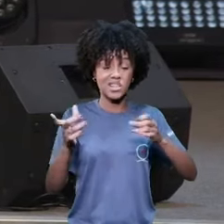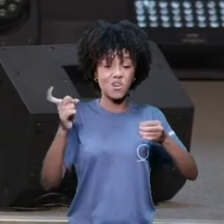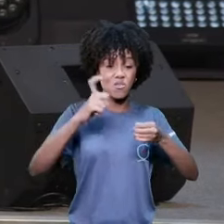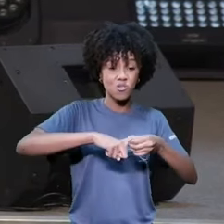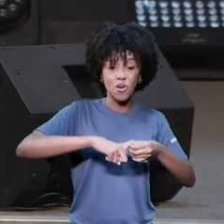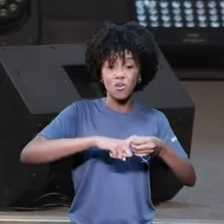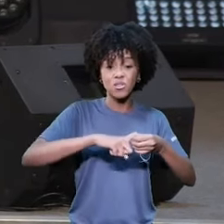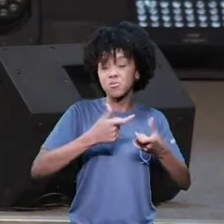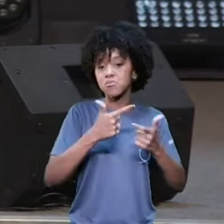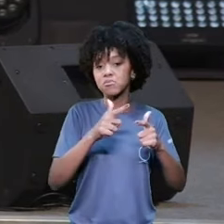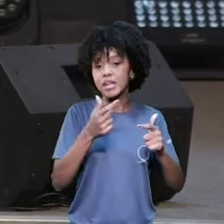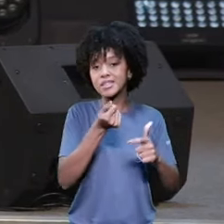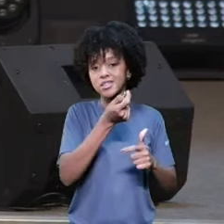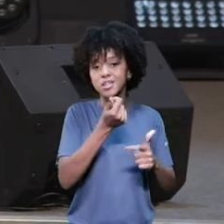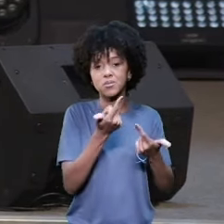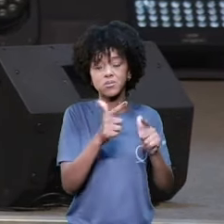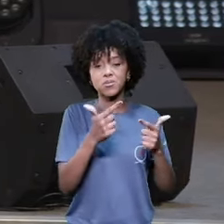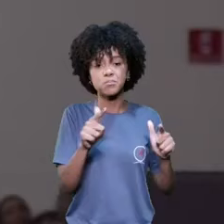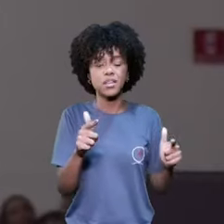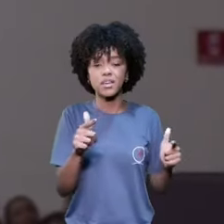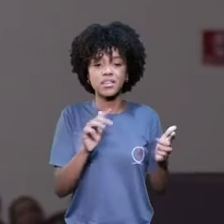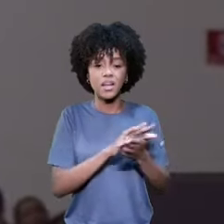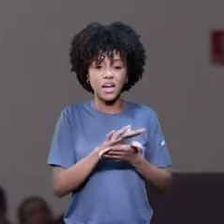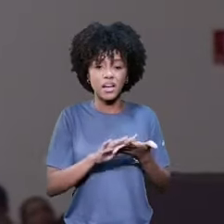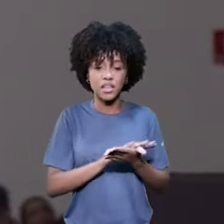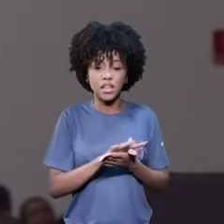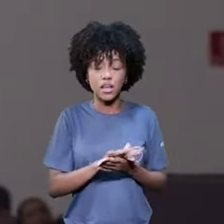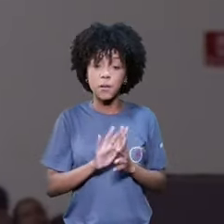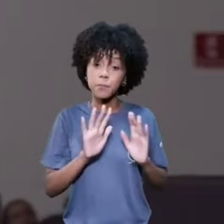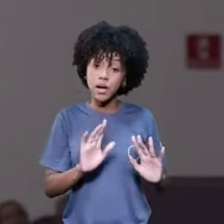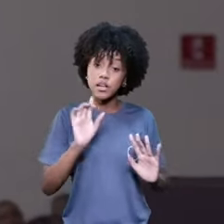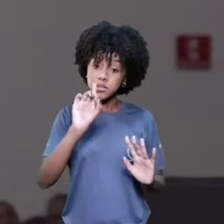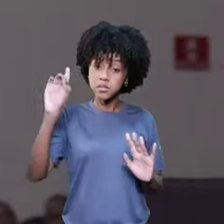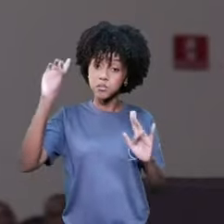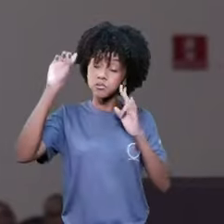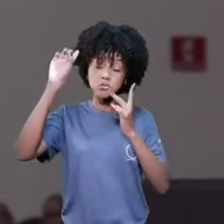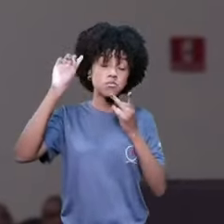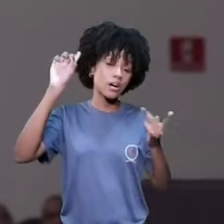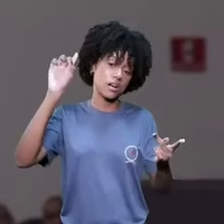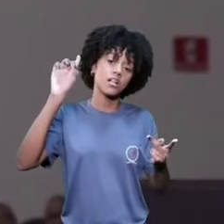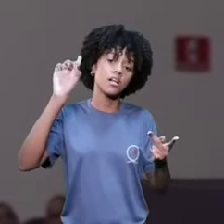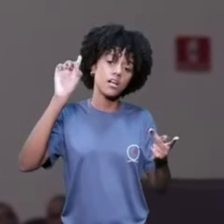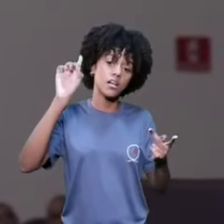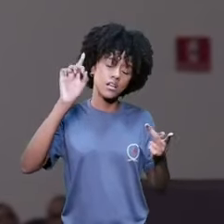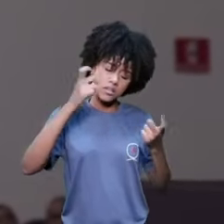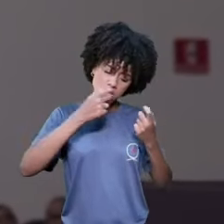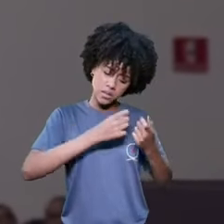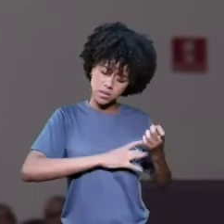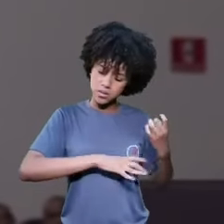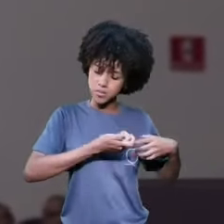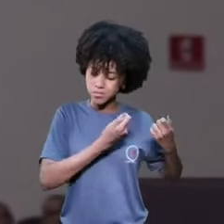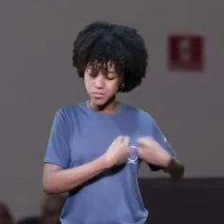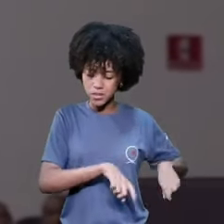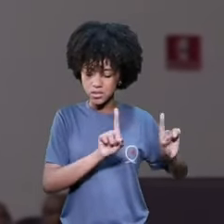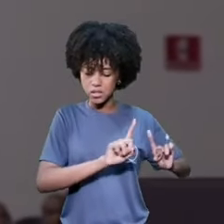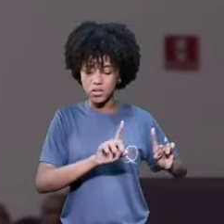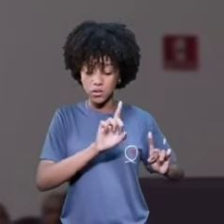e sem promessa, Deus aparece para ele no capítulo 15 e fala assim: Abraão, não temas, sou teu escudo e grande será a